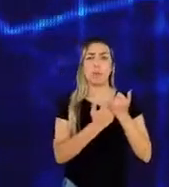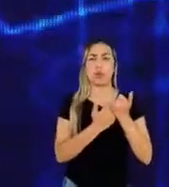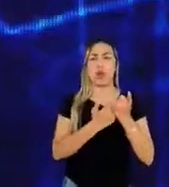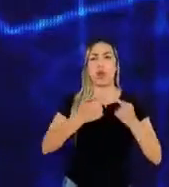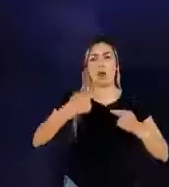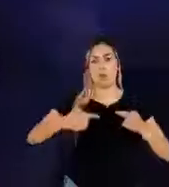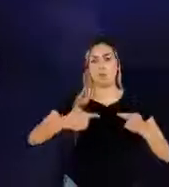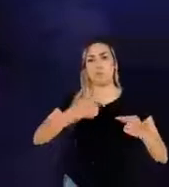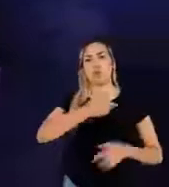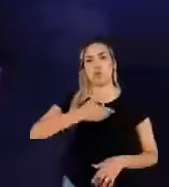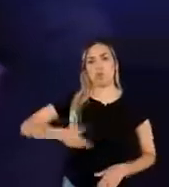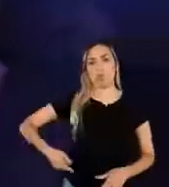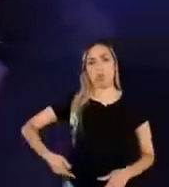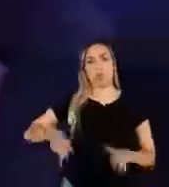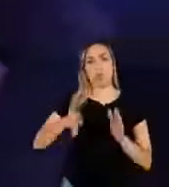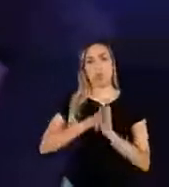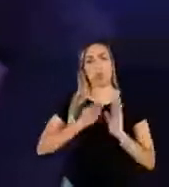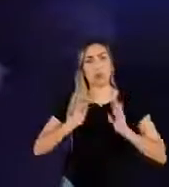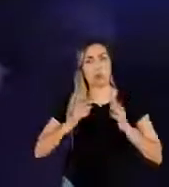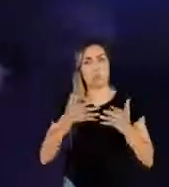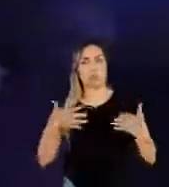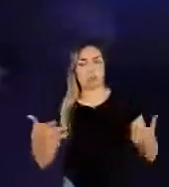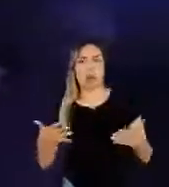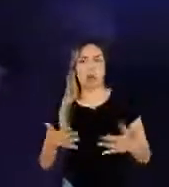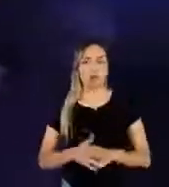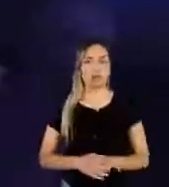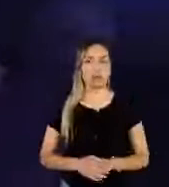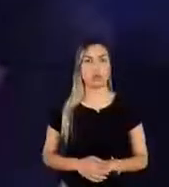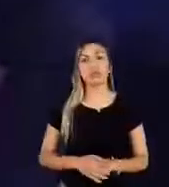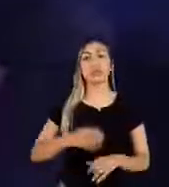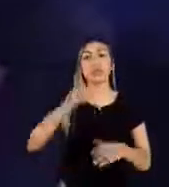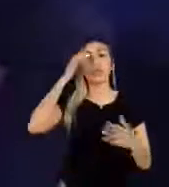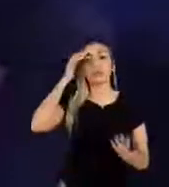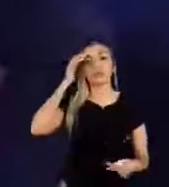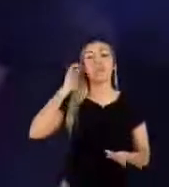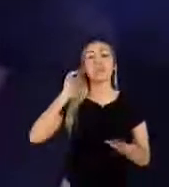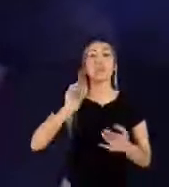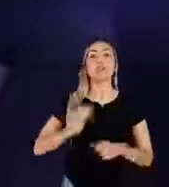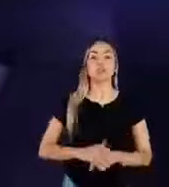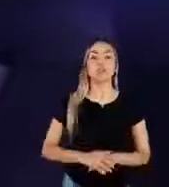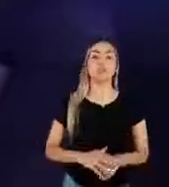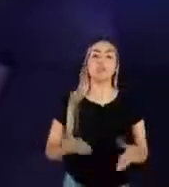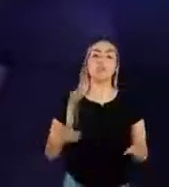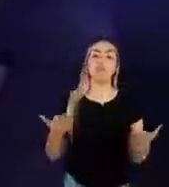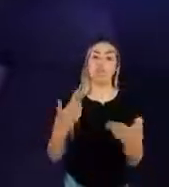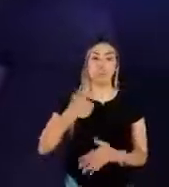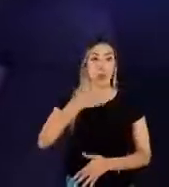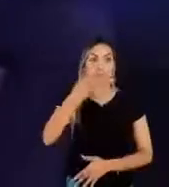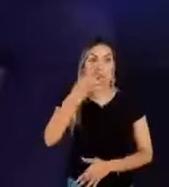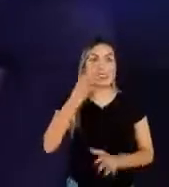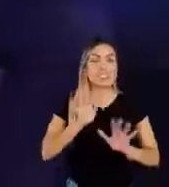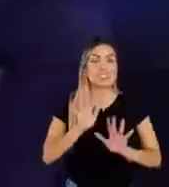soluções? Bem, eu primeiro parabéns à Agnes. Eu não estava aqui presente, eu me esqueci de